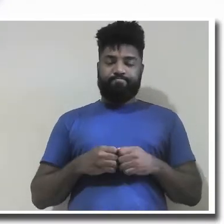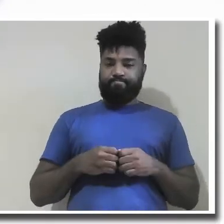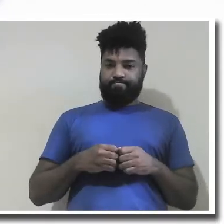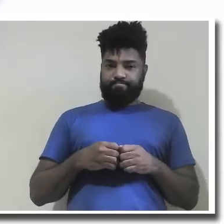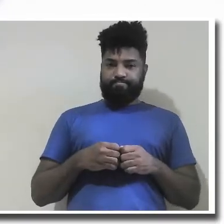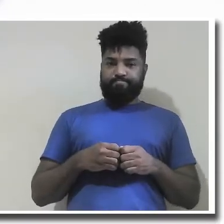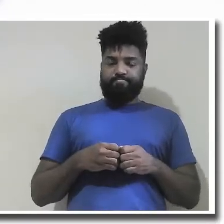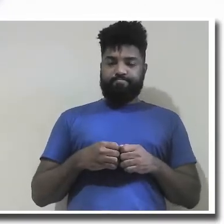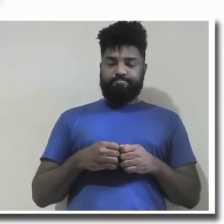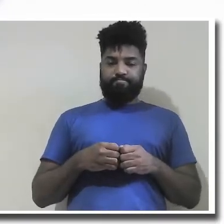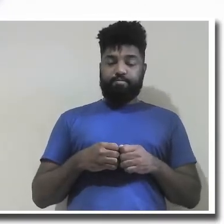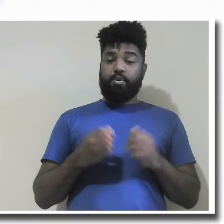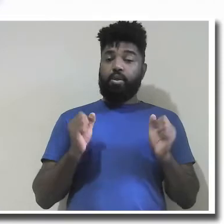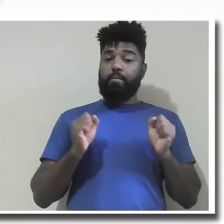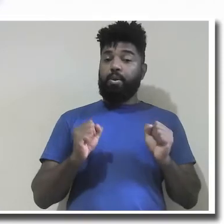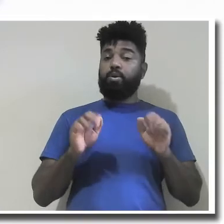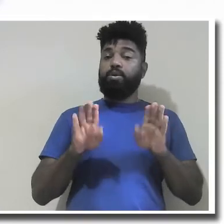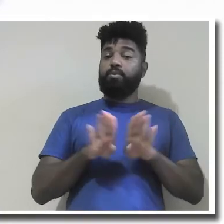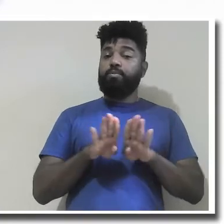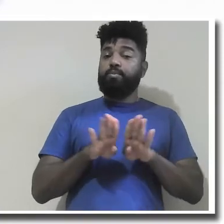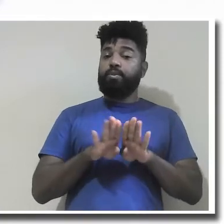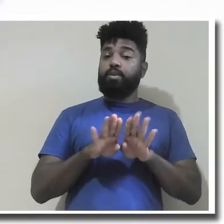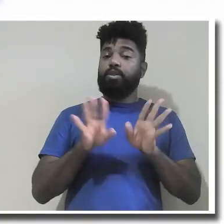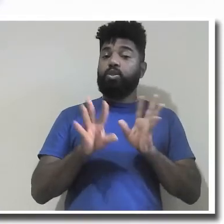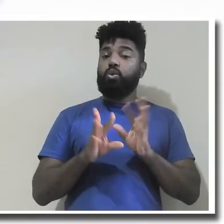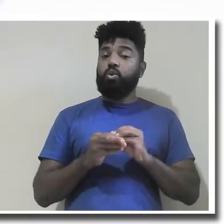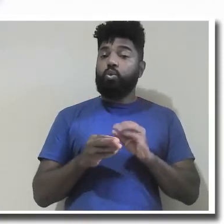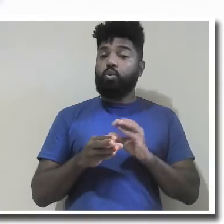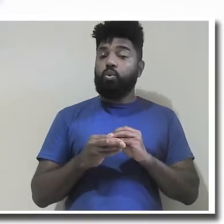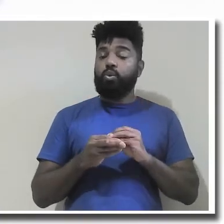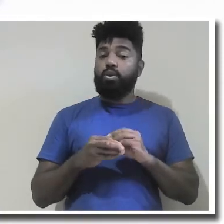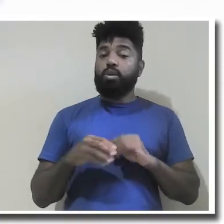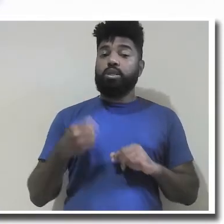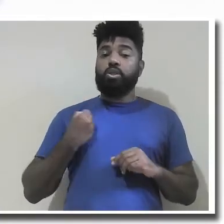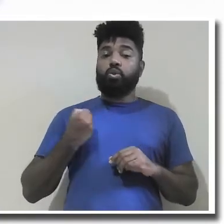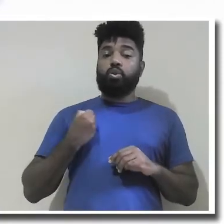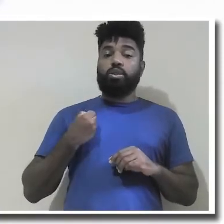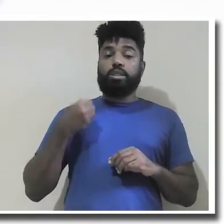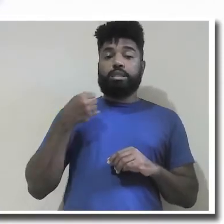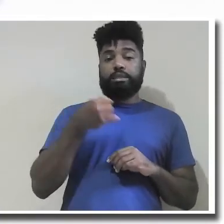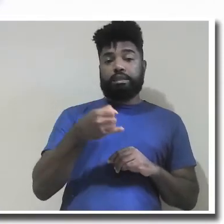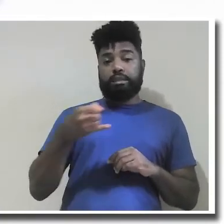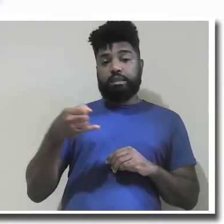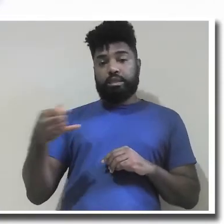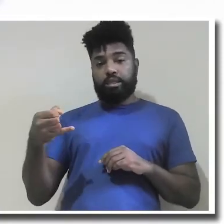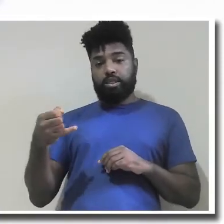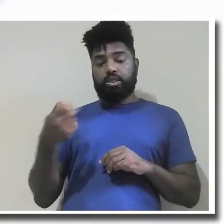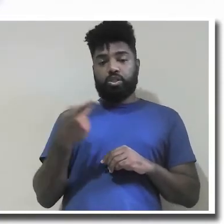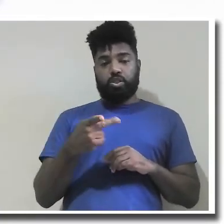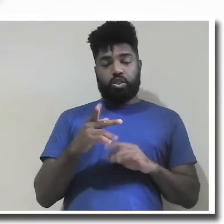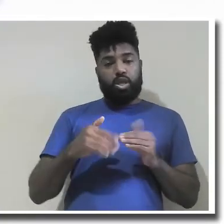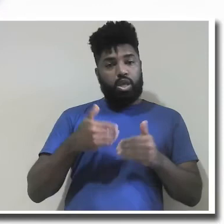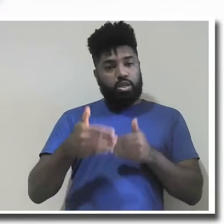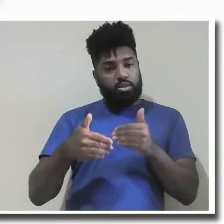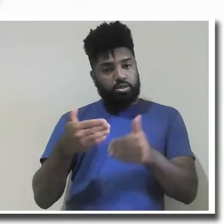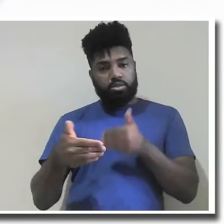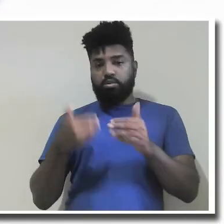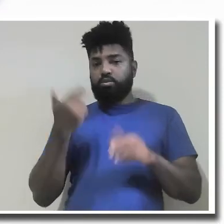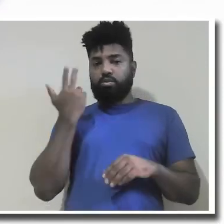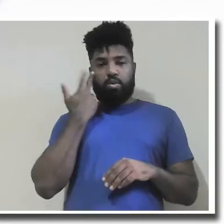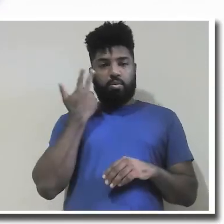Posso também realizar este cálculo com valores negativos. Tá? O cálculo prossegue da mesma